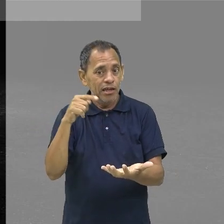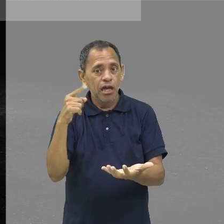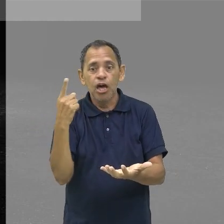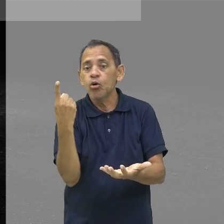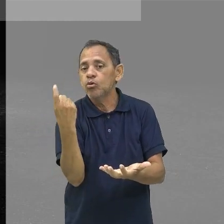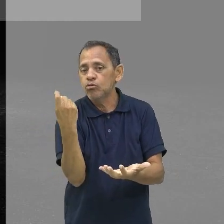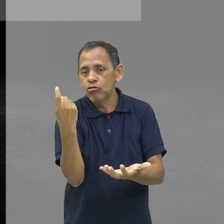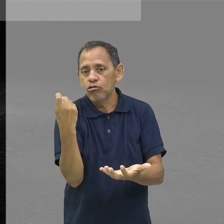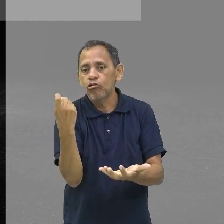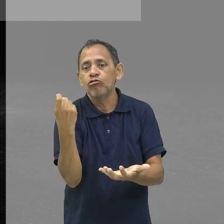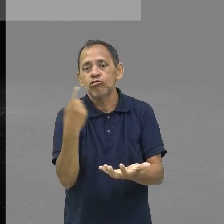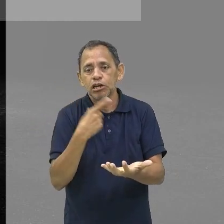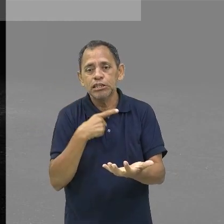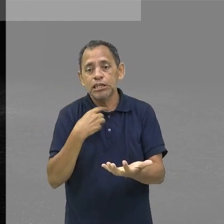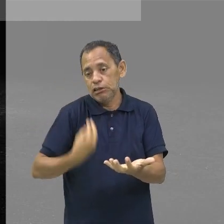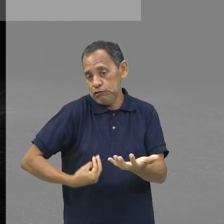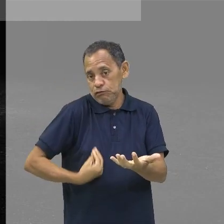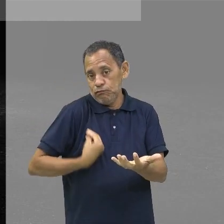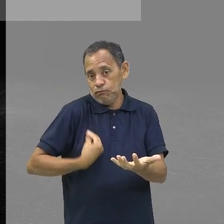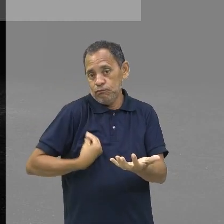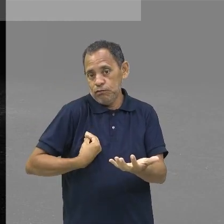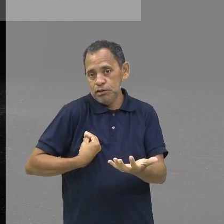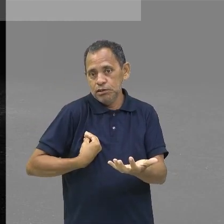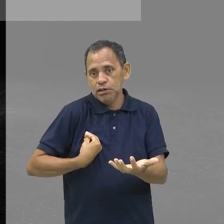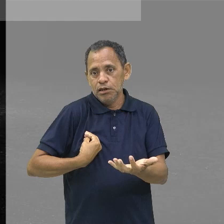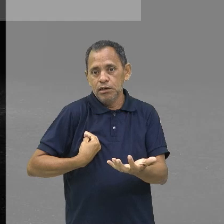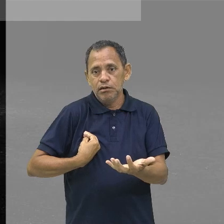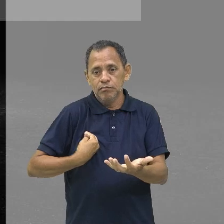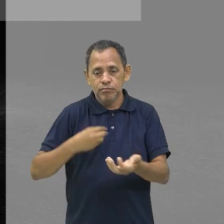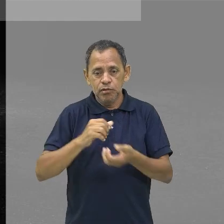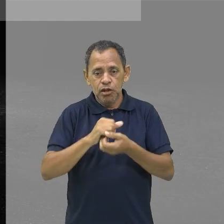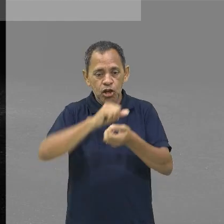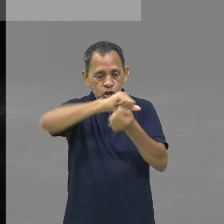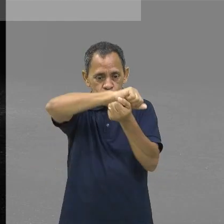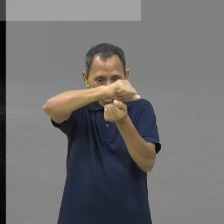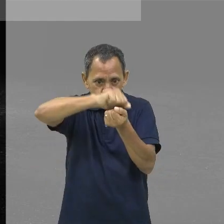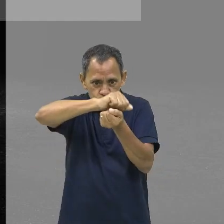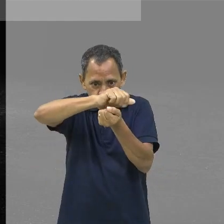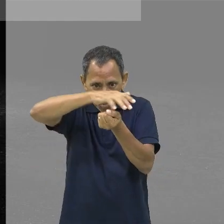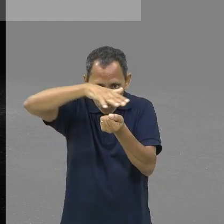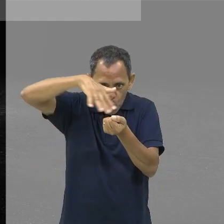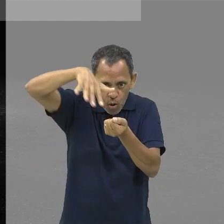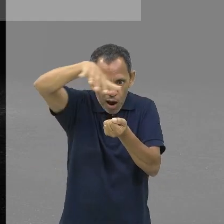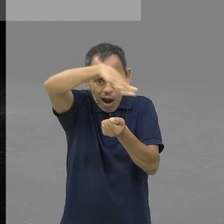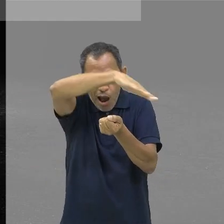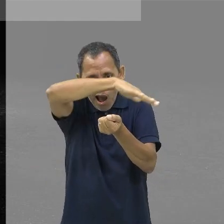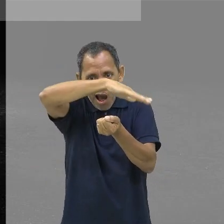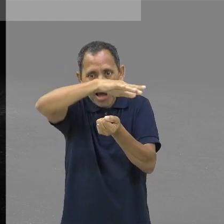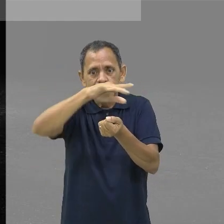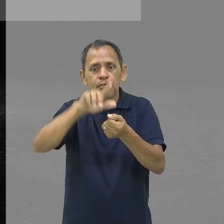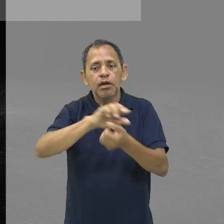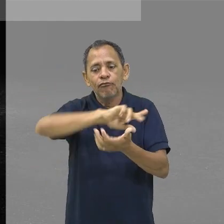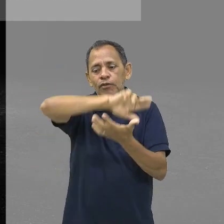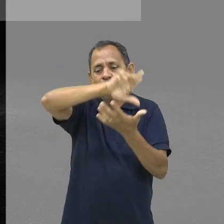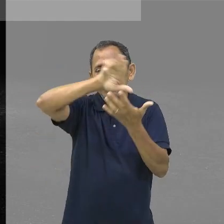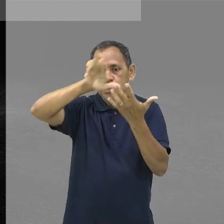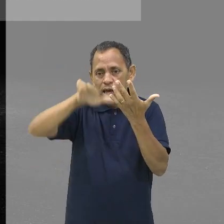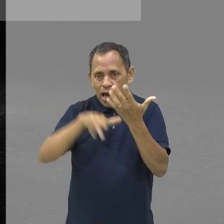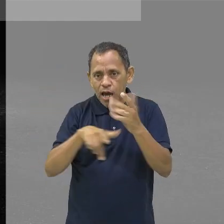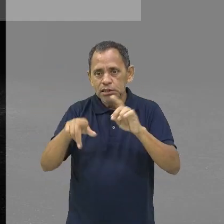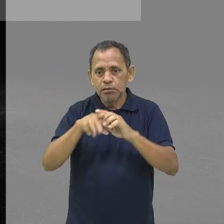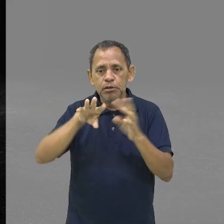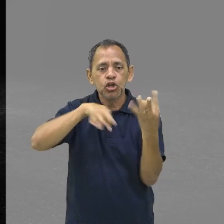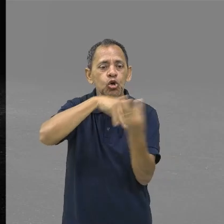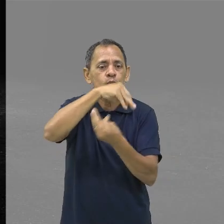que abriga a vida em toda a sua complexidade e biodiversidade.